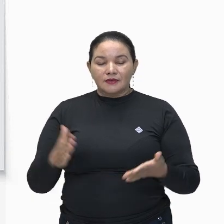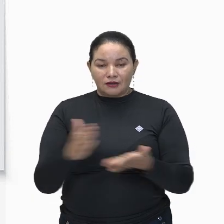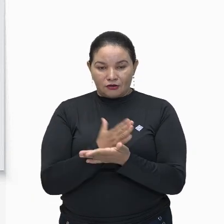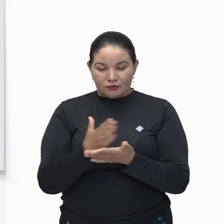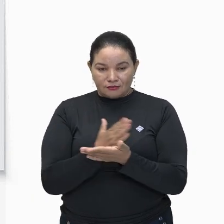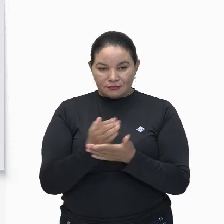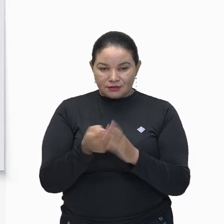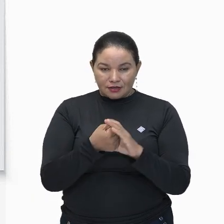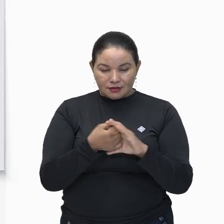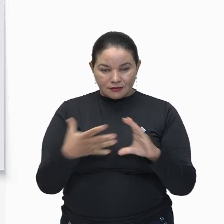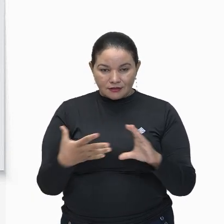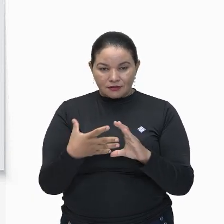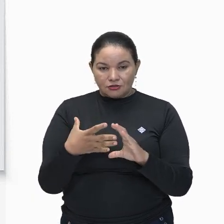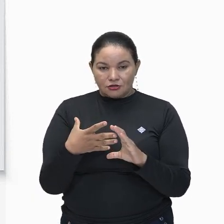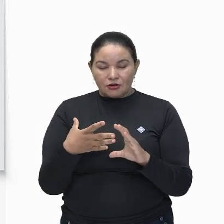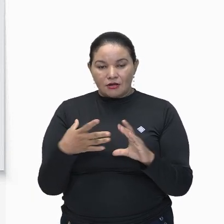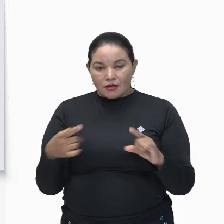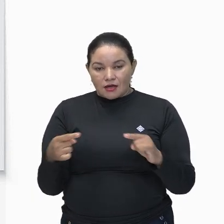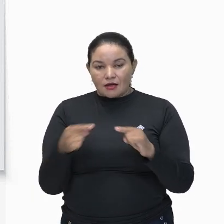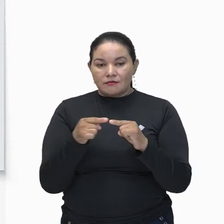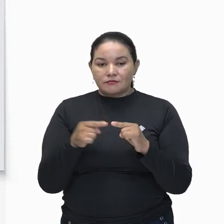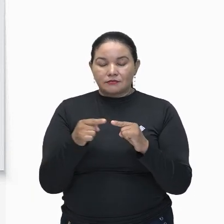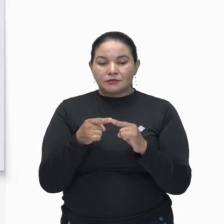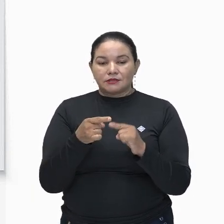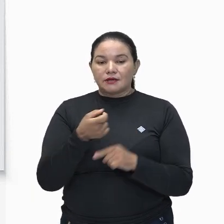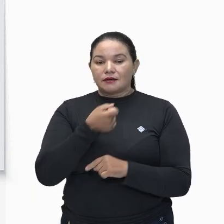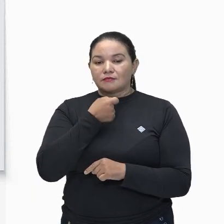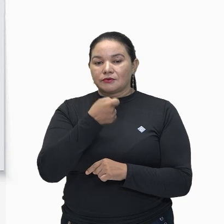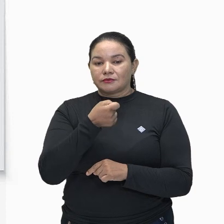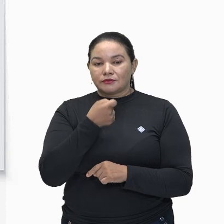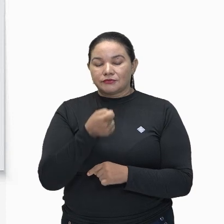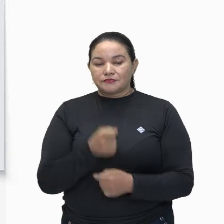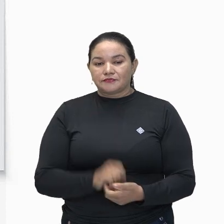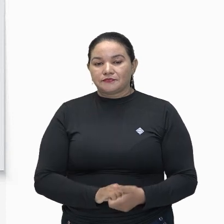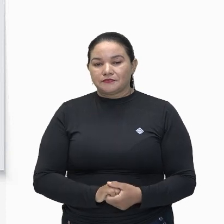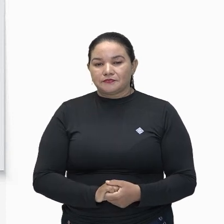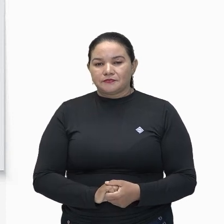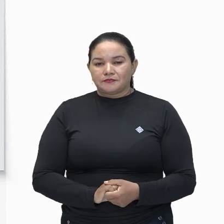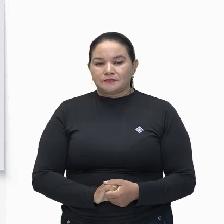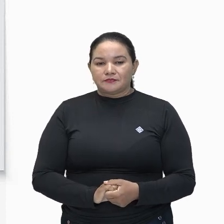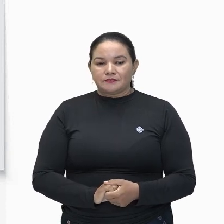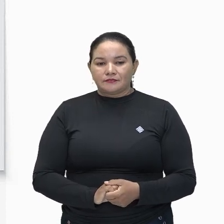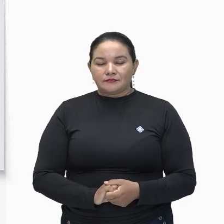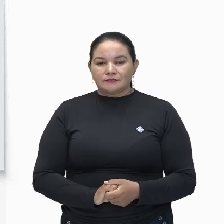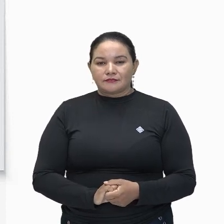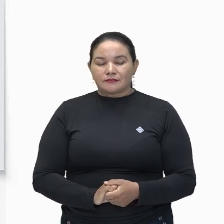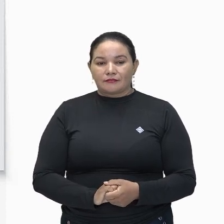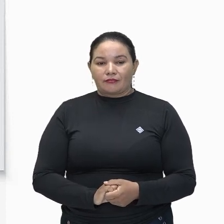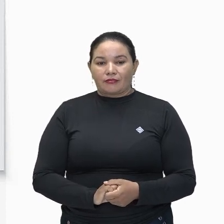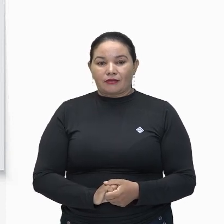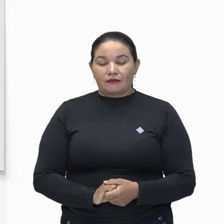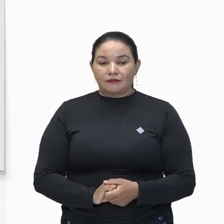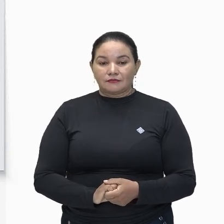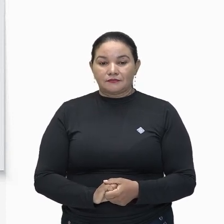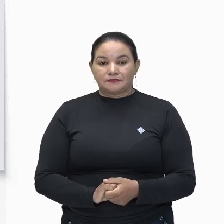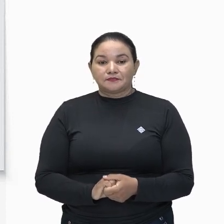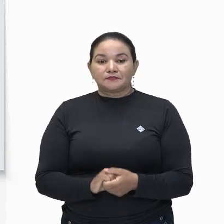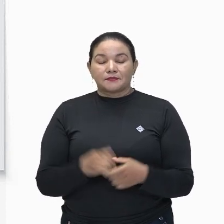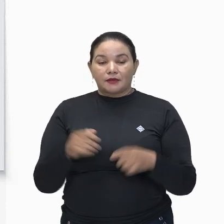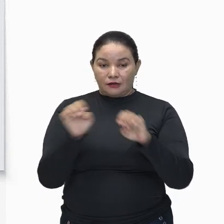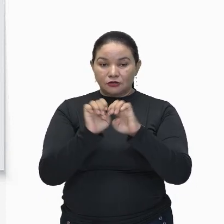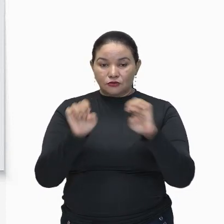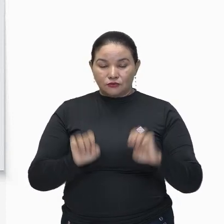características que compõem ali a reportagem, né? Na situação da estrutura.